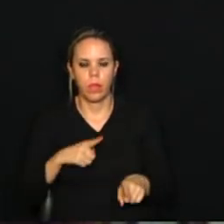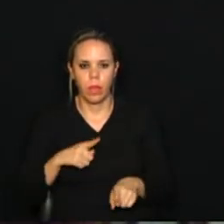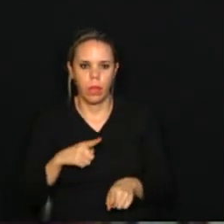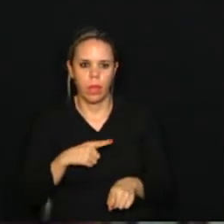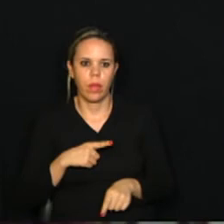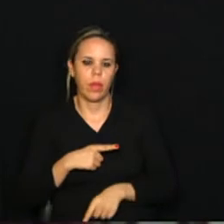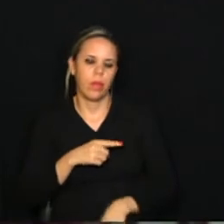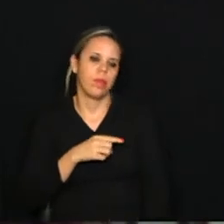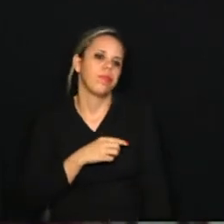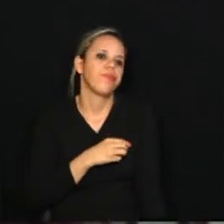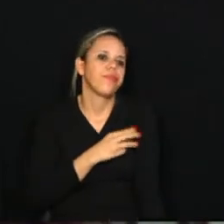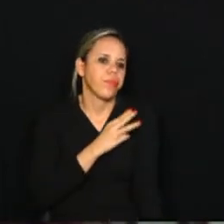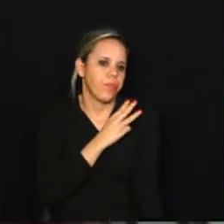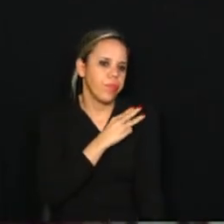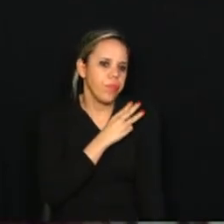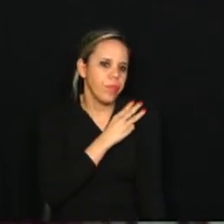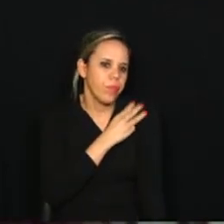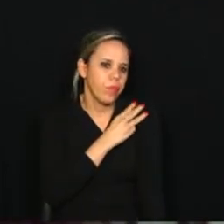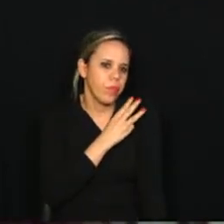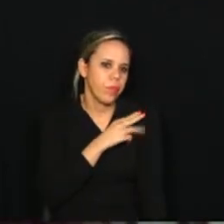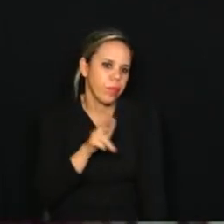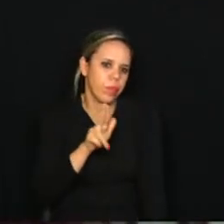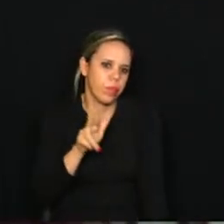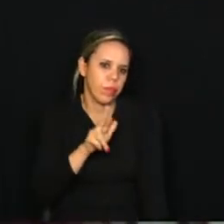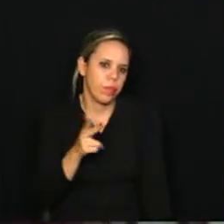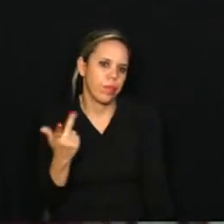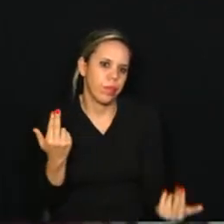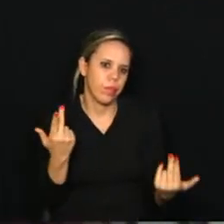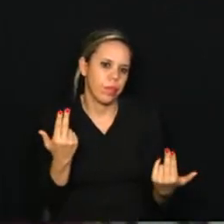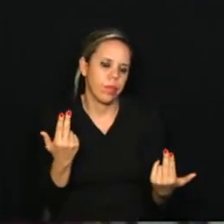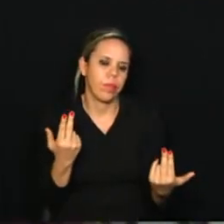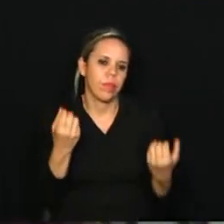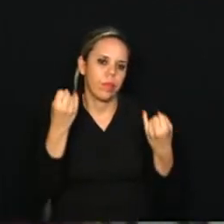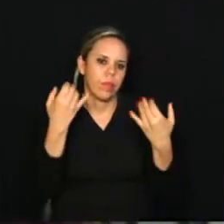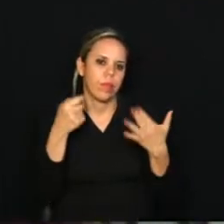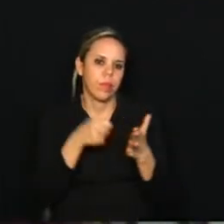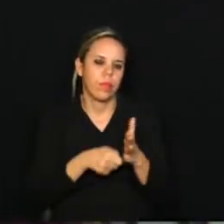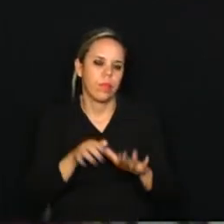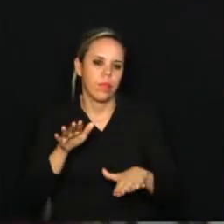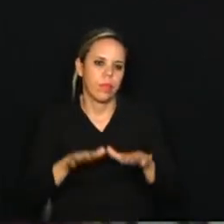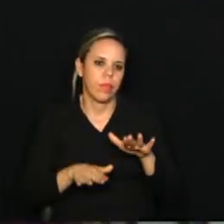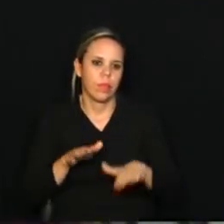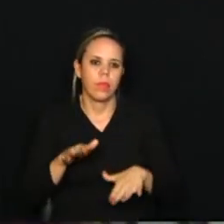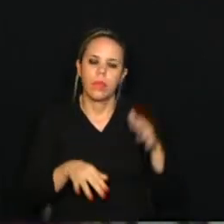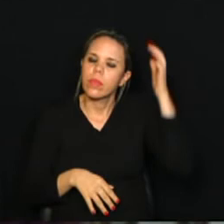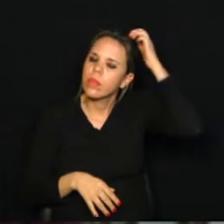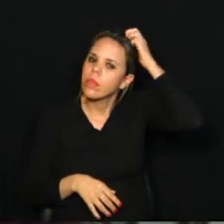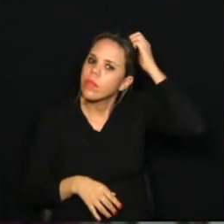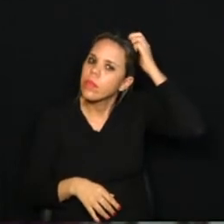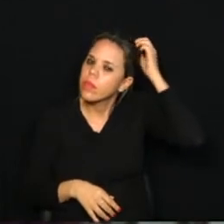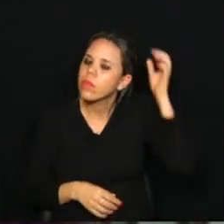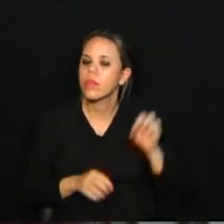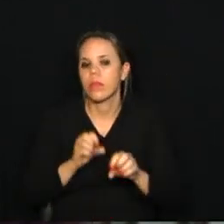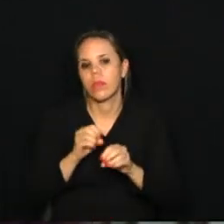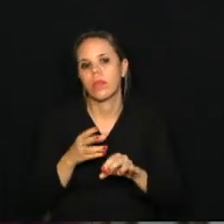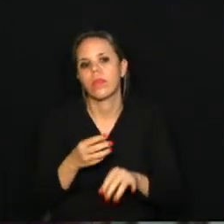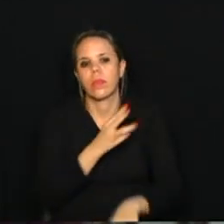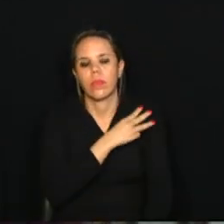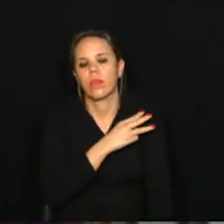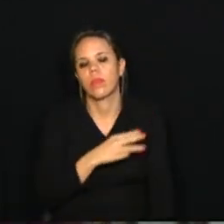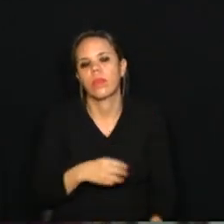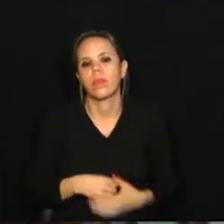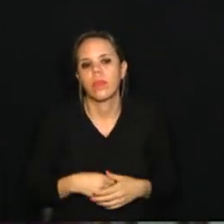médio, a universidade deveria ser assim, ressalvadas, a partir do ensino médio,